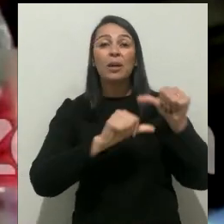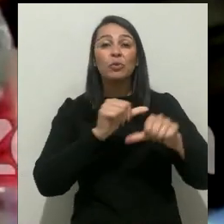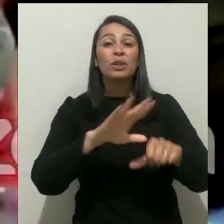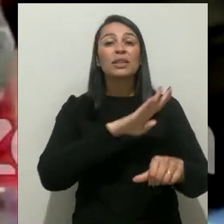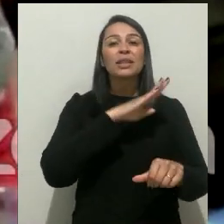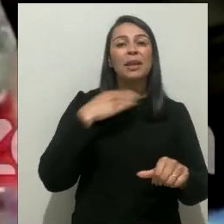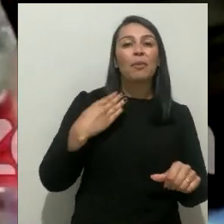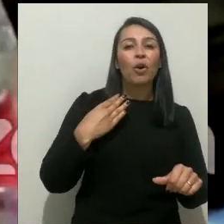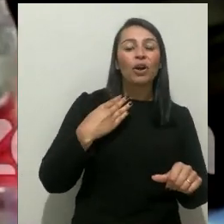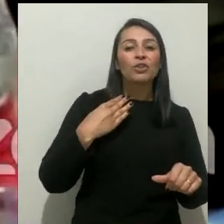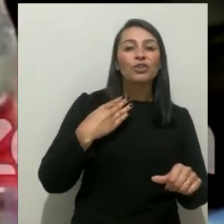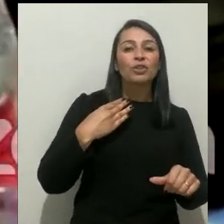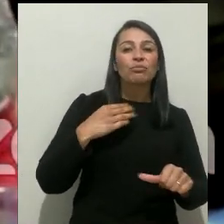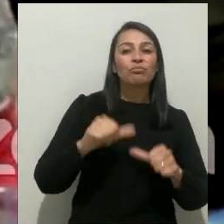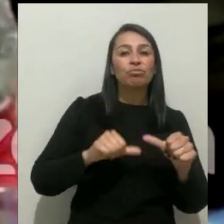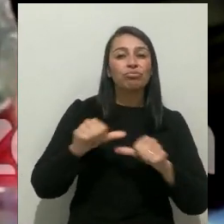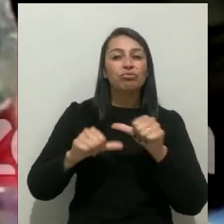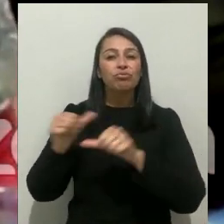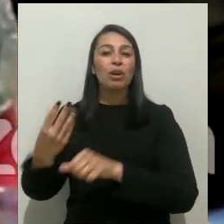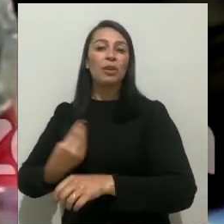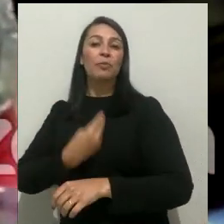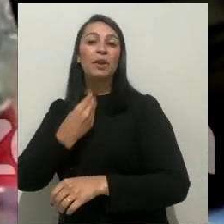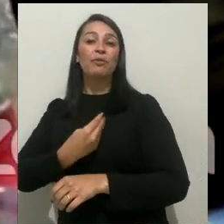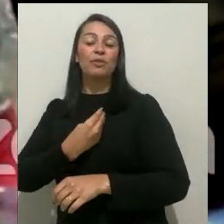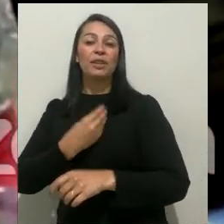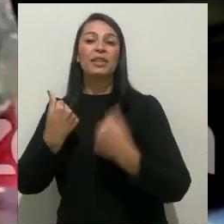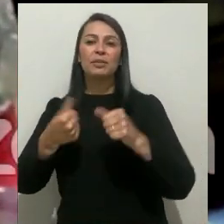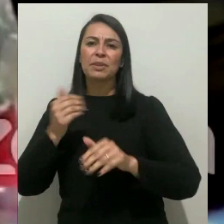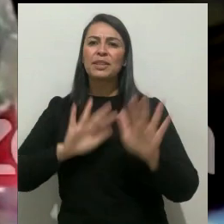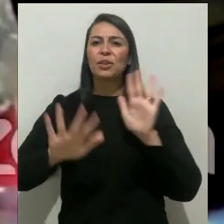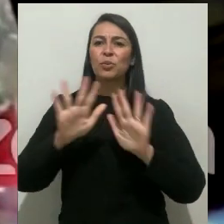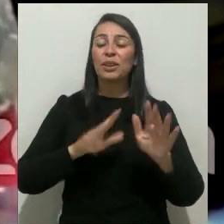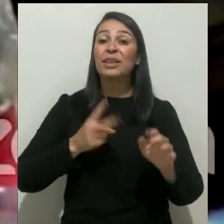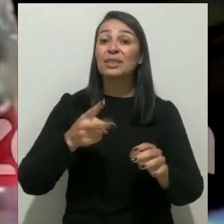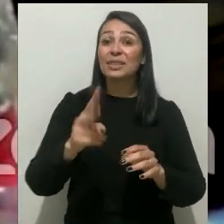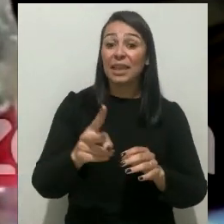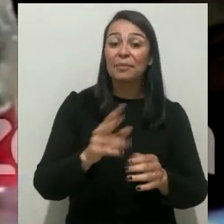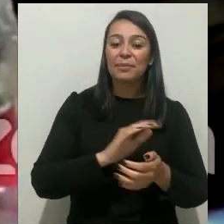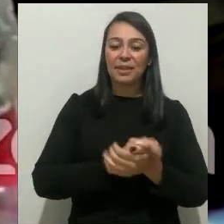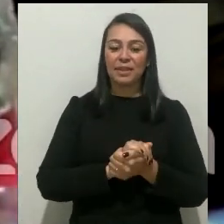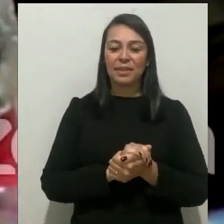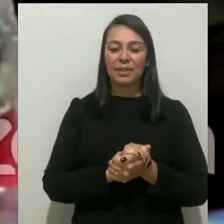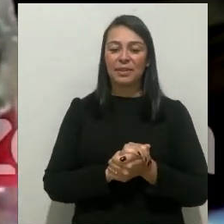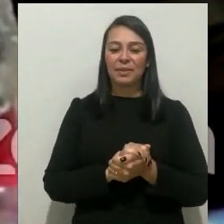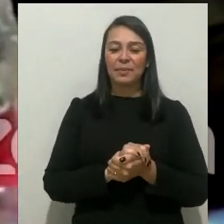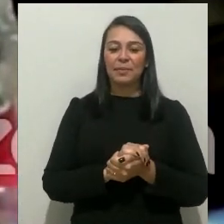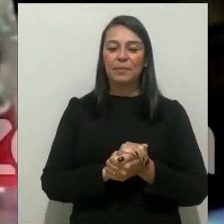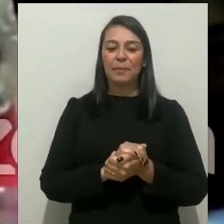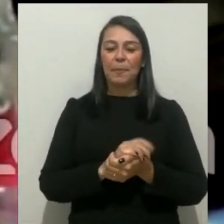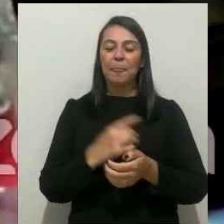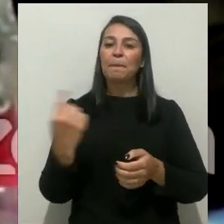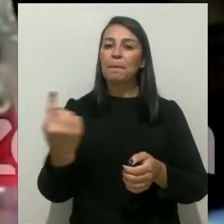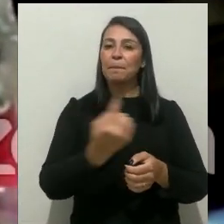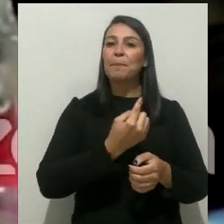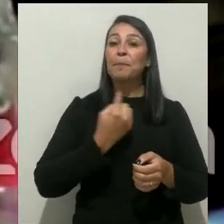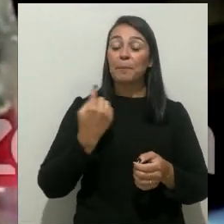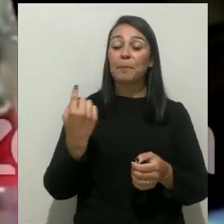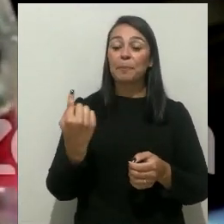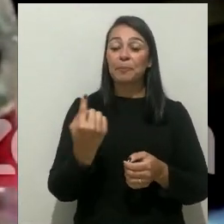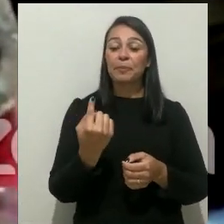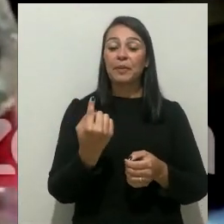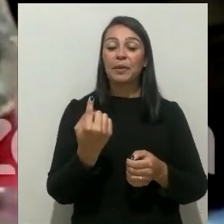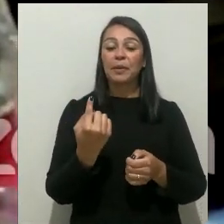vida, né? Que é uma coisa que a gente tem que cuidar todo o tempo, que a gente não cair na escuridão, que é da